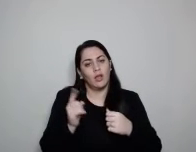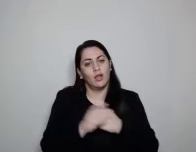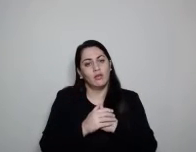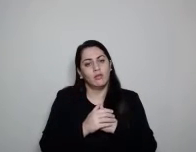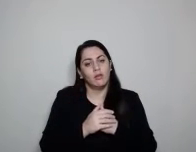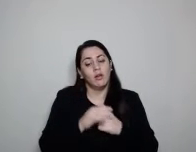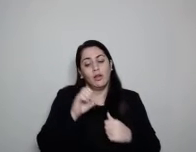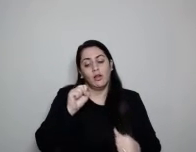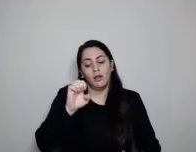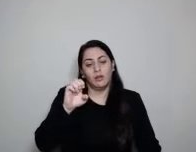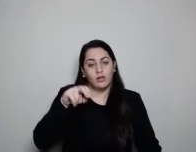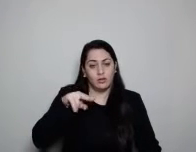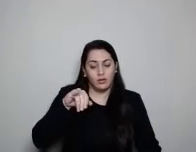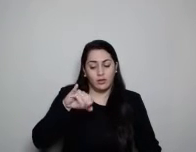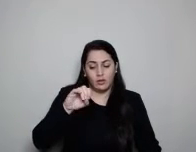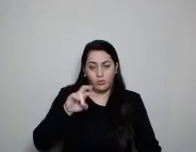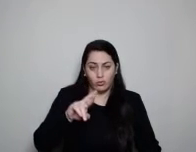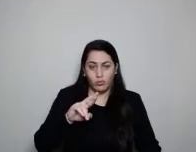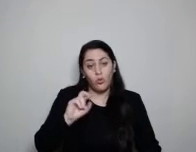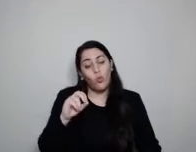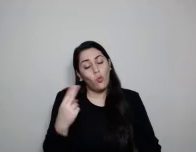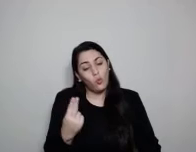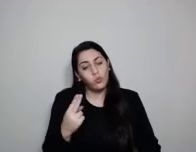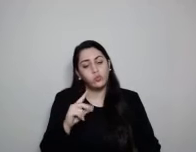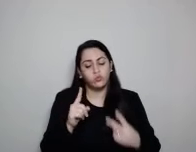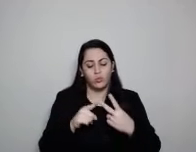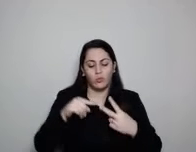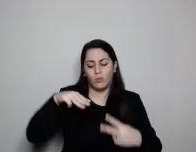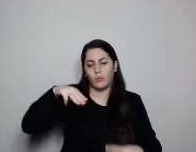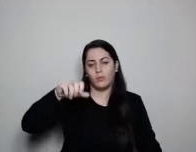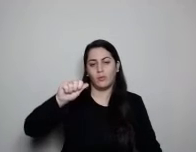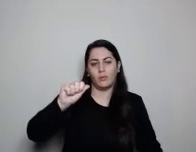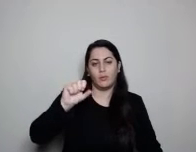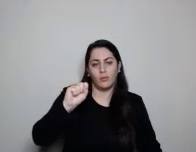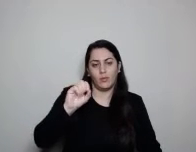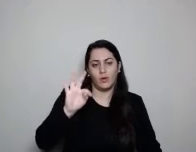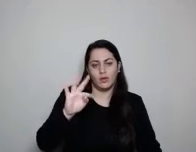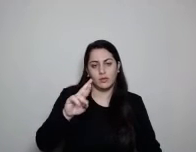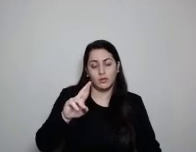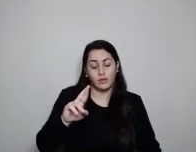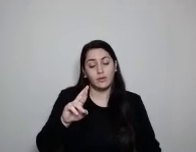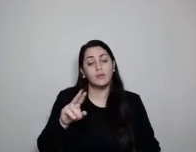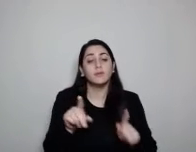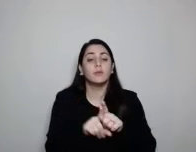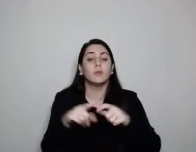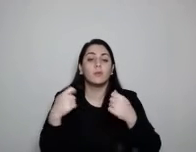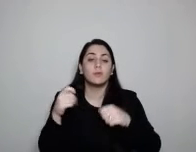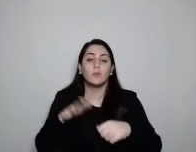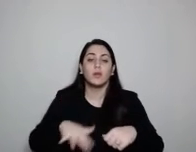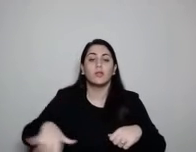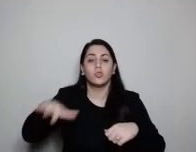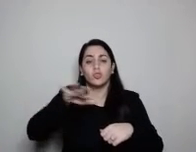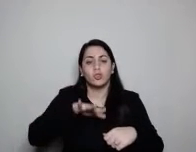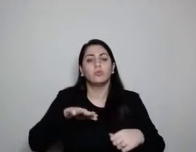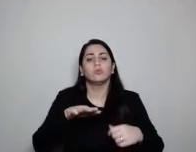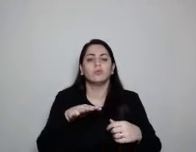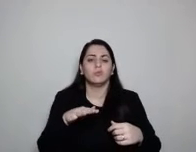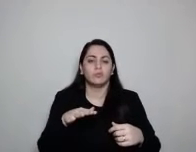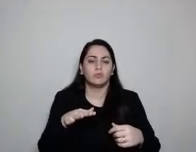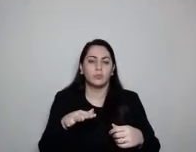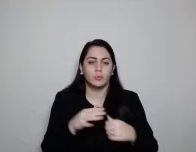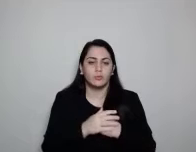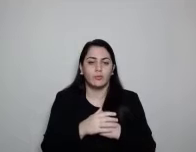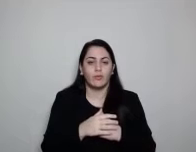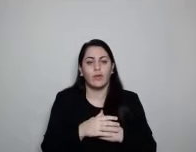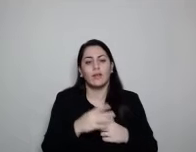master. E também ele precisa estar dentro de uma região que contemple pelo menos 3 mil